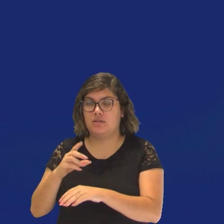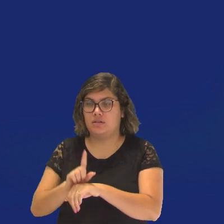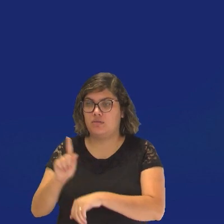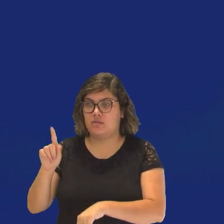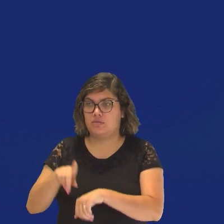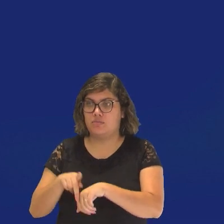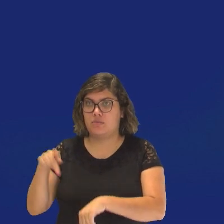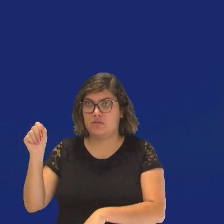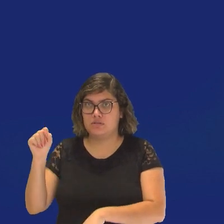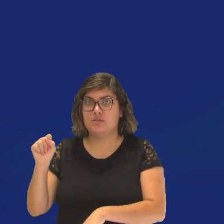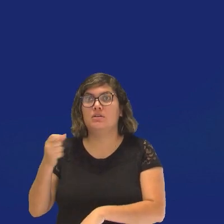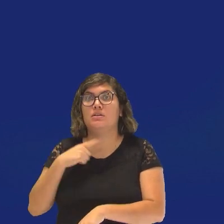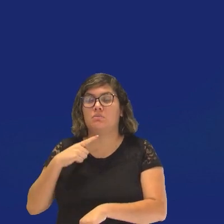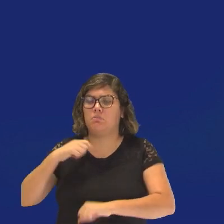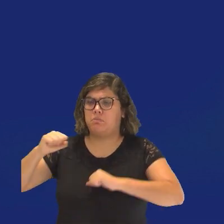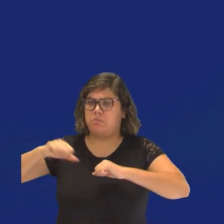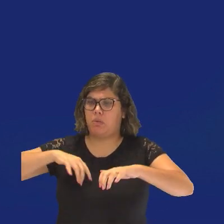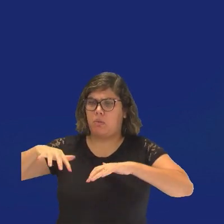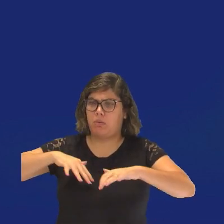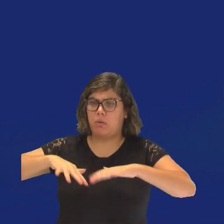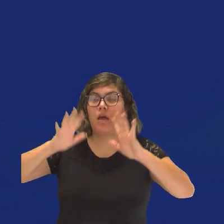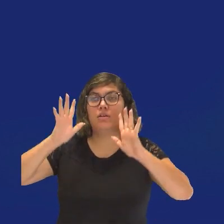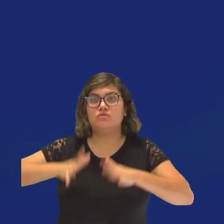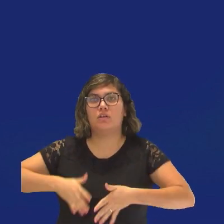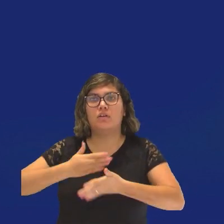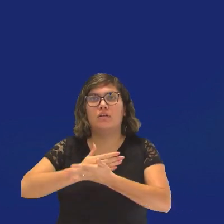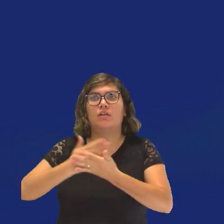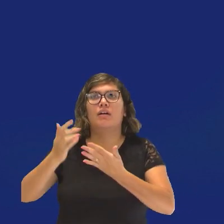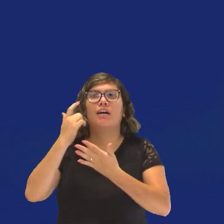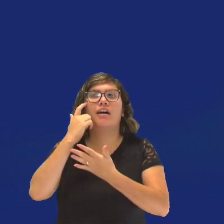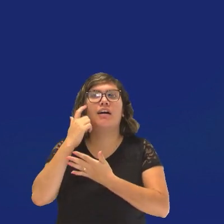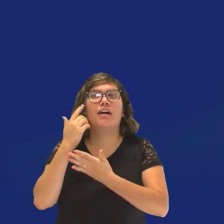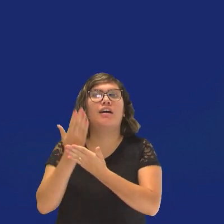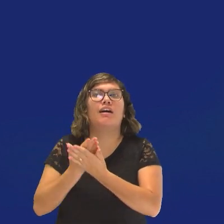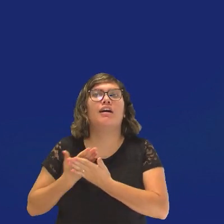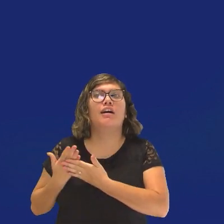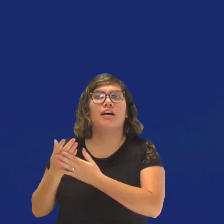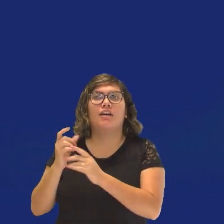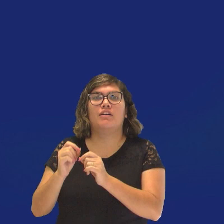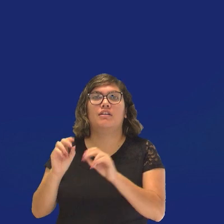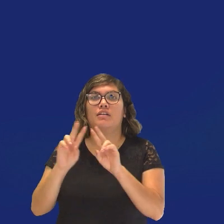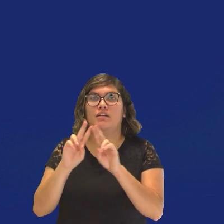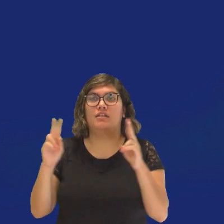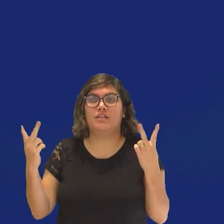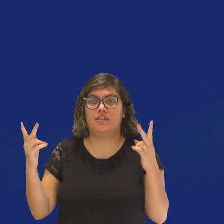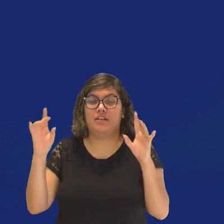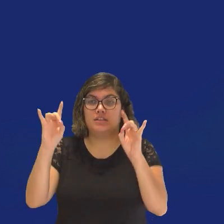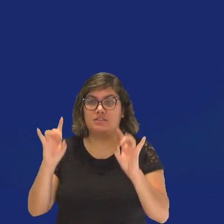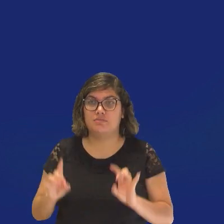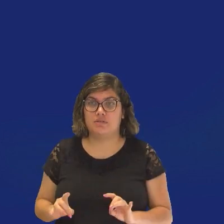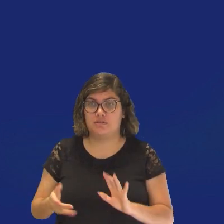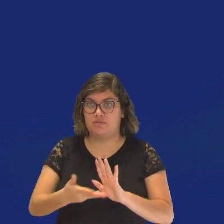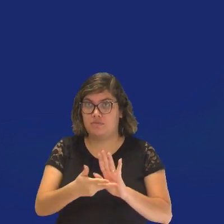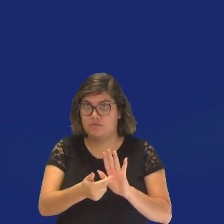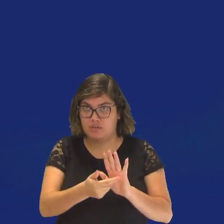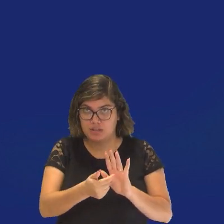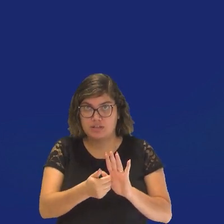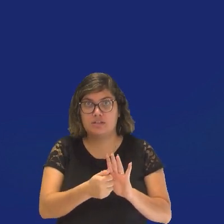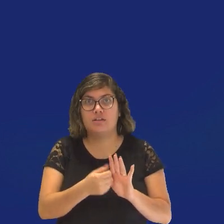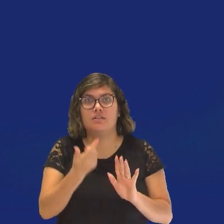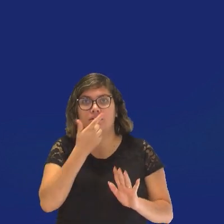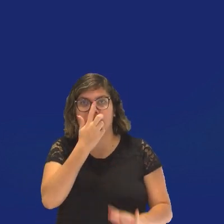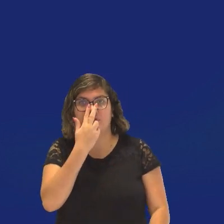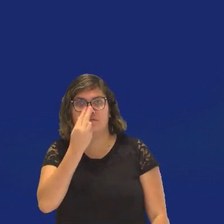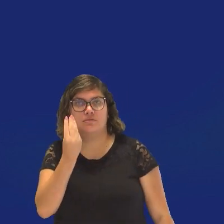pós-graduação, esses alunos se mobilizaram e já estão pensando em construir aí um hardware específico para fluência. Até deram um nome,